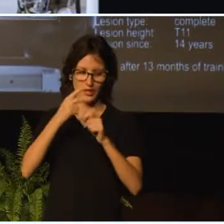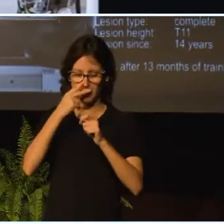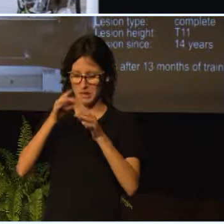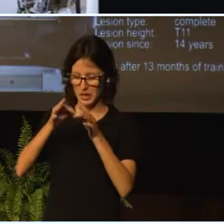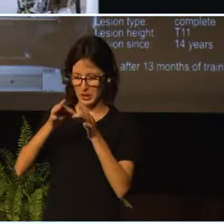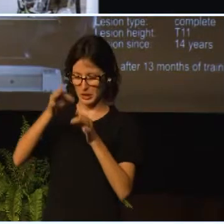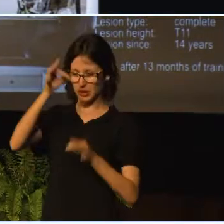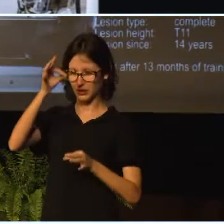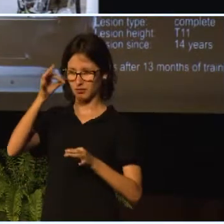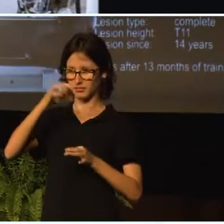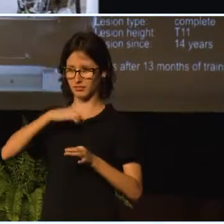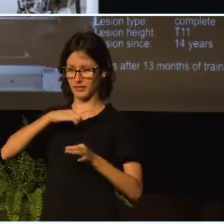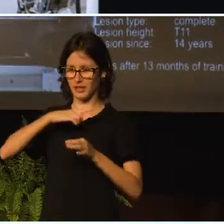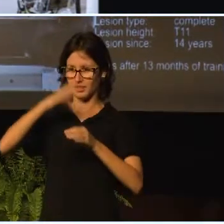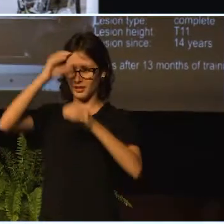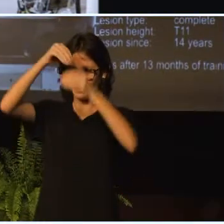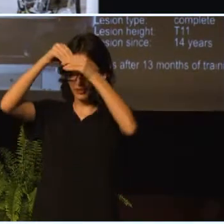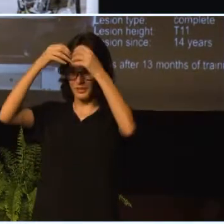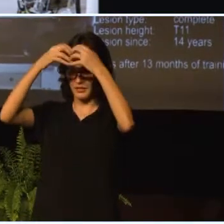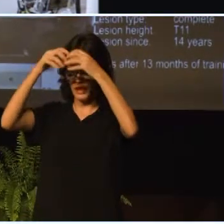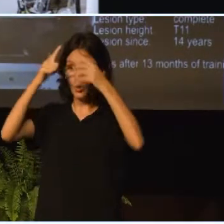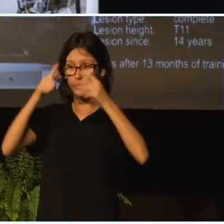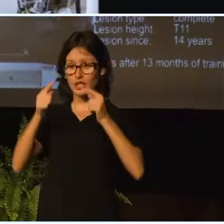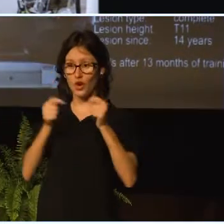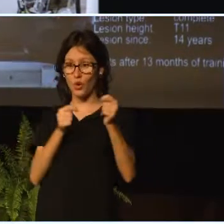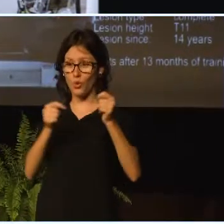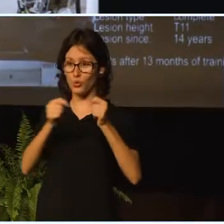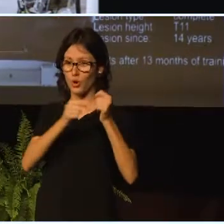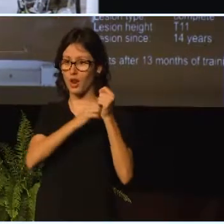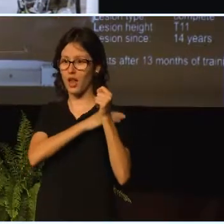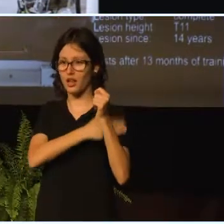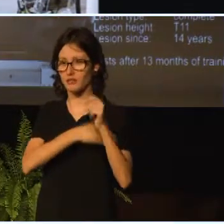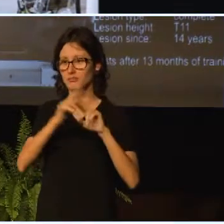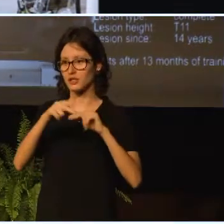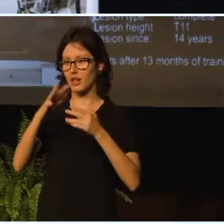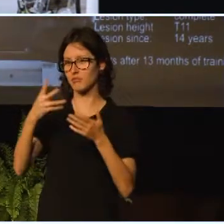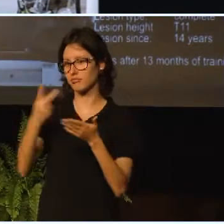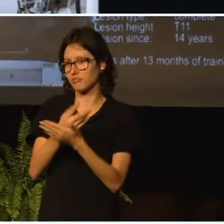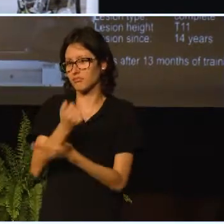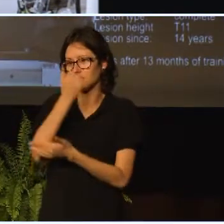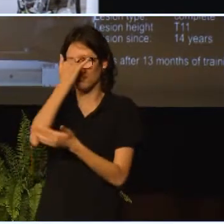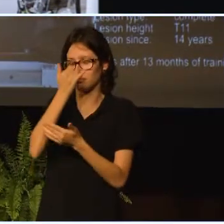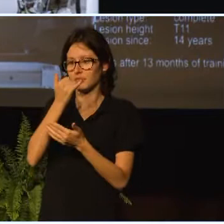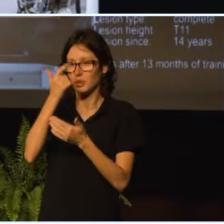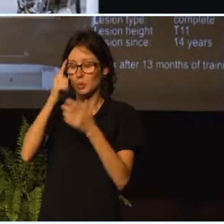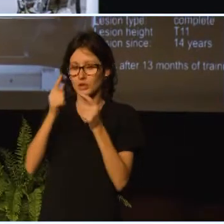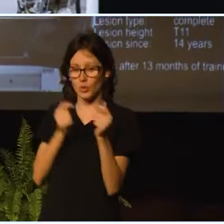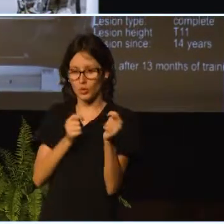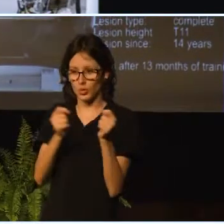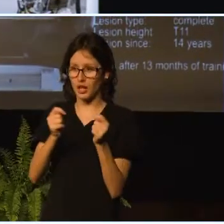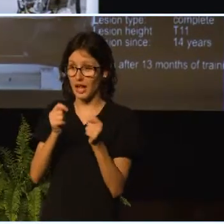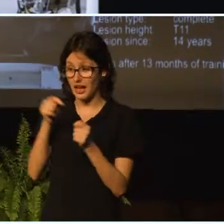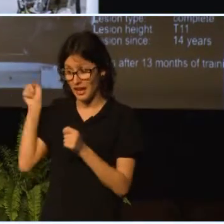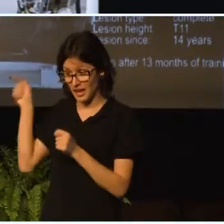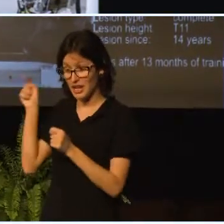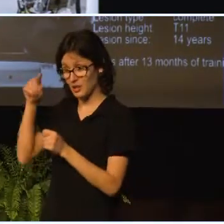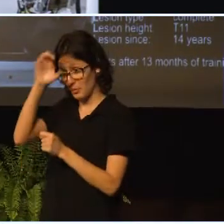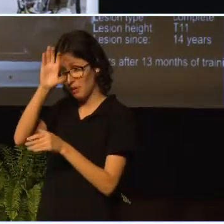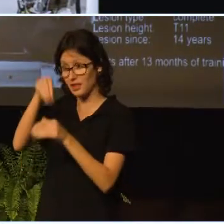tipo de resultado. Ela controlar músculos, depois de lesão medular completa, que é o que se aprende na